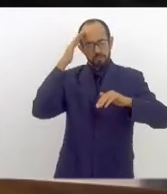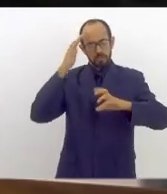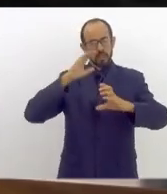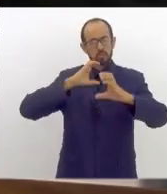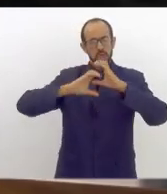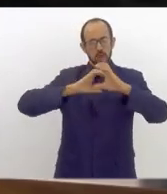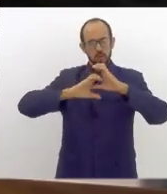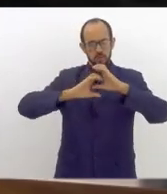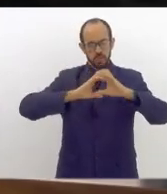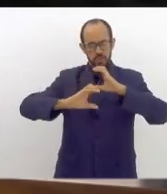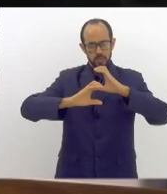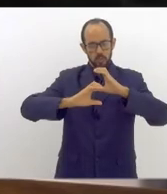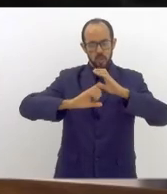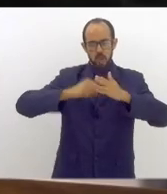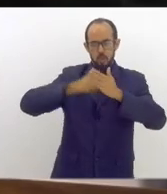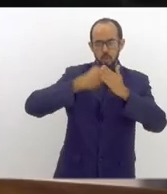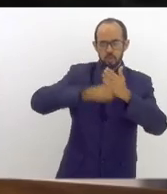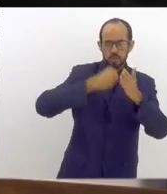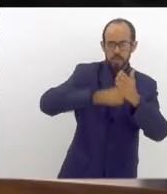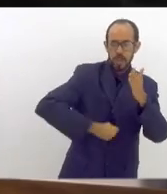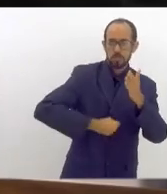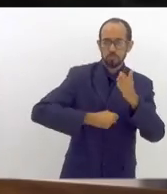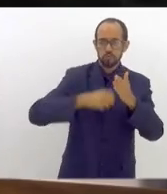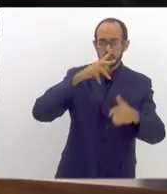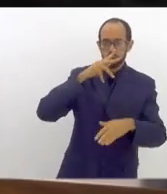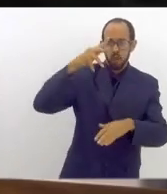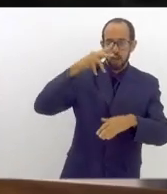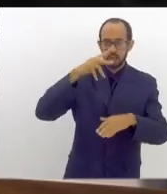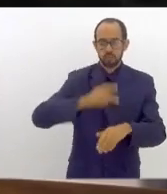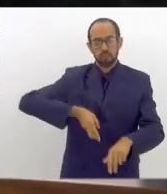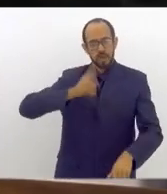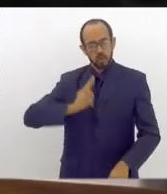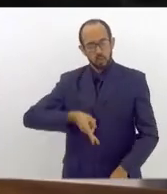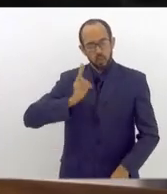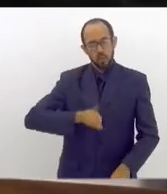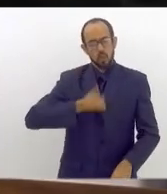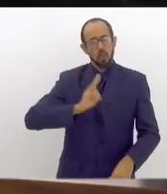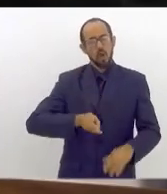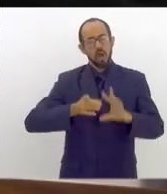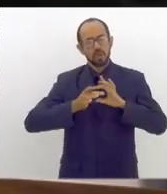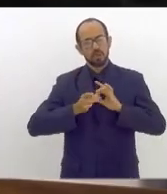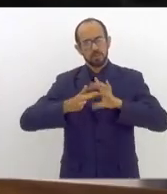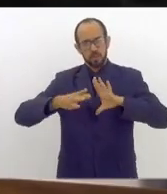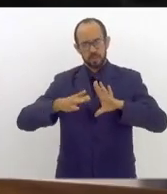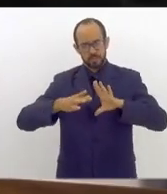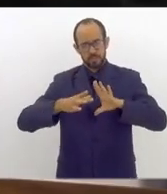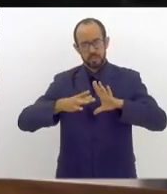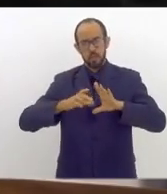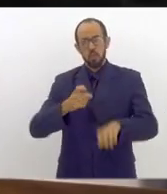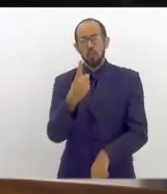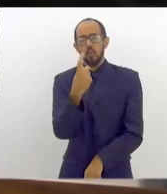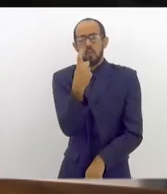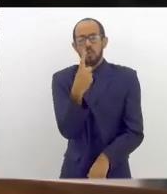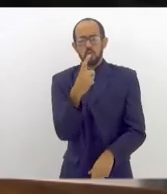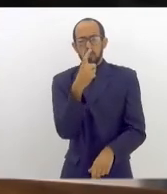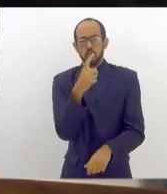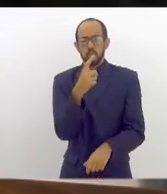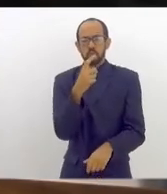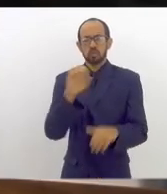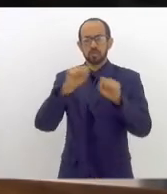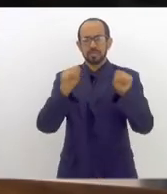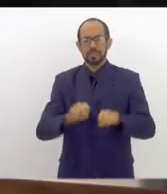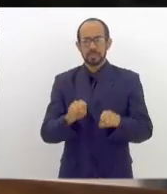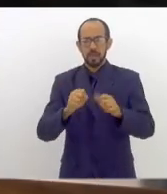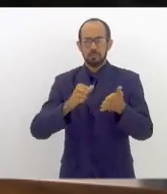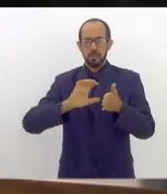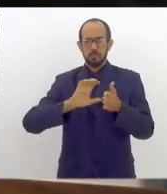e lutemos com todas as nossas forças para preservar a democracia o único regime político que efetivamente